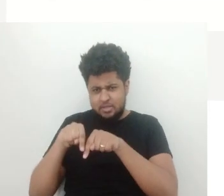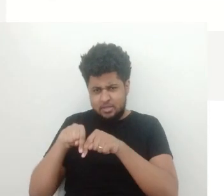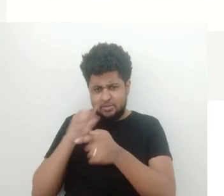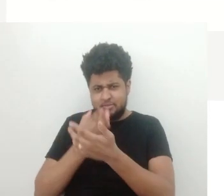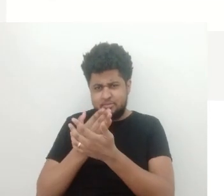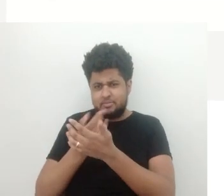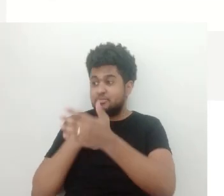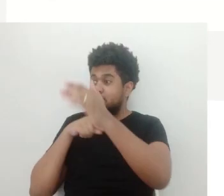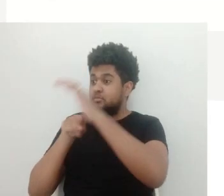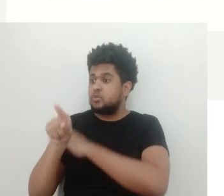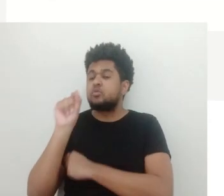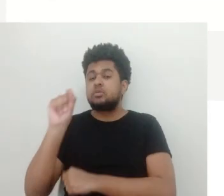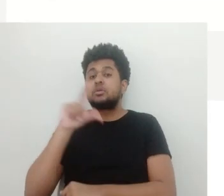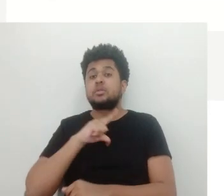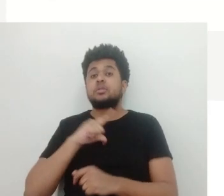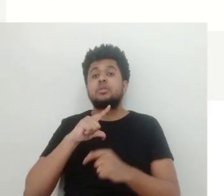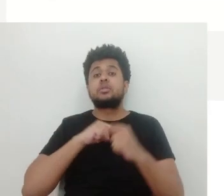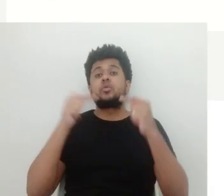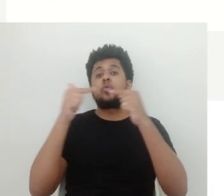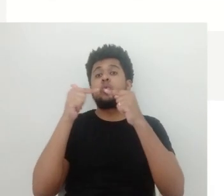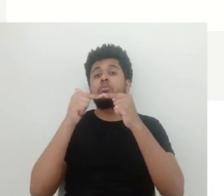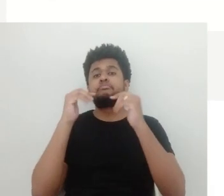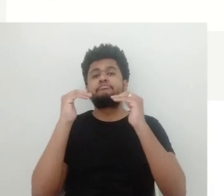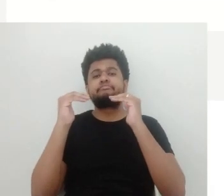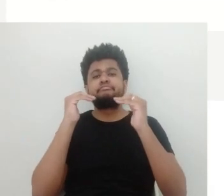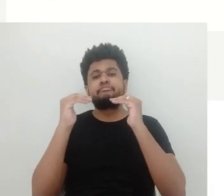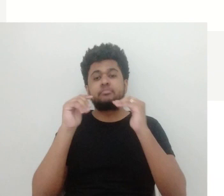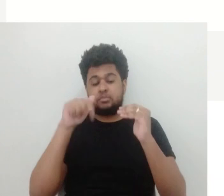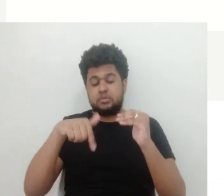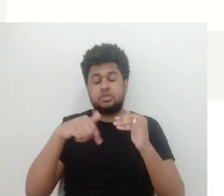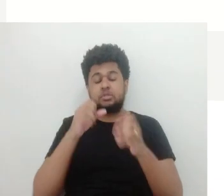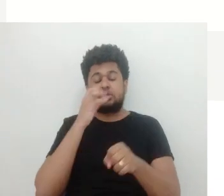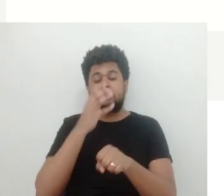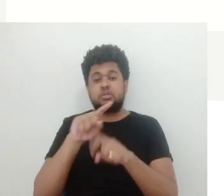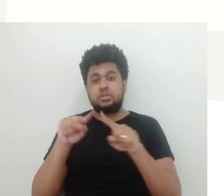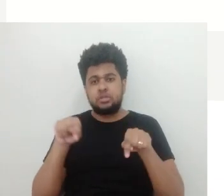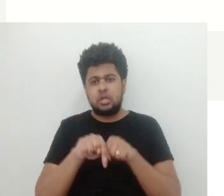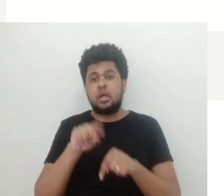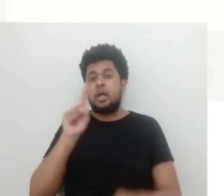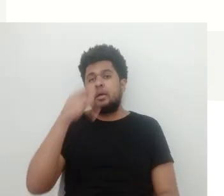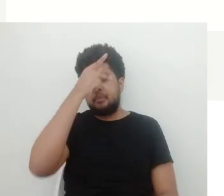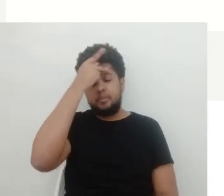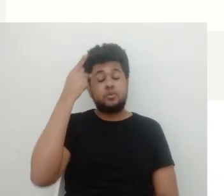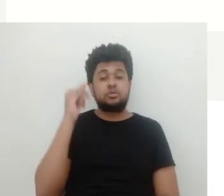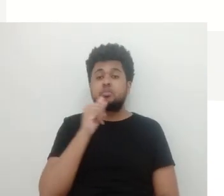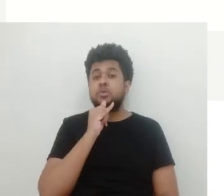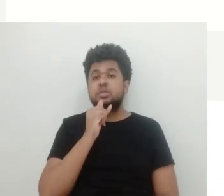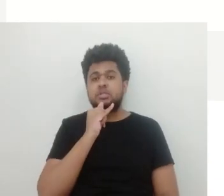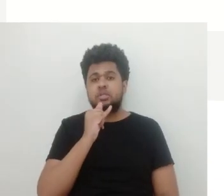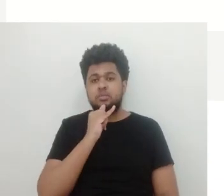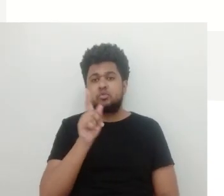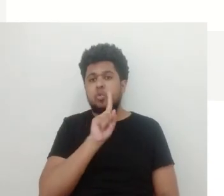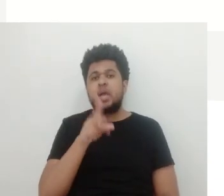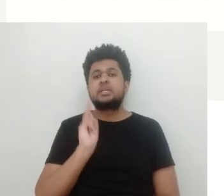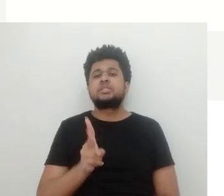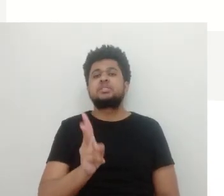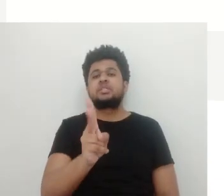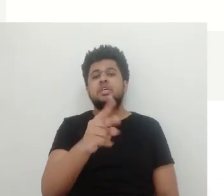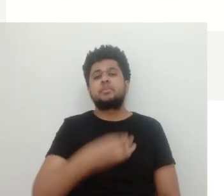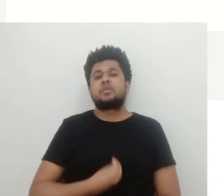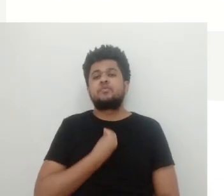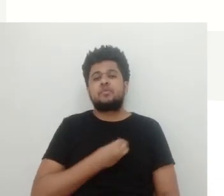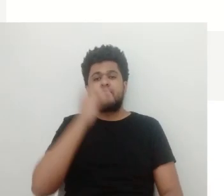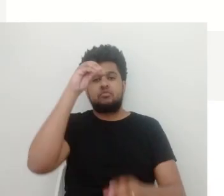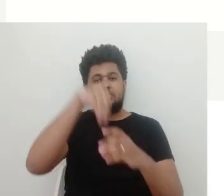São pessoas que é difícil definir uma profissão para eles. O que é que cada um deles, qual é a profissão deles? Qual é a profissão de Mário